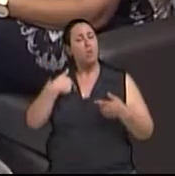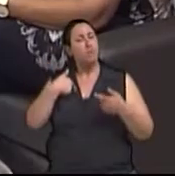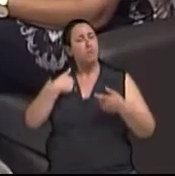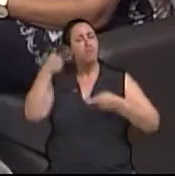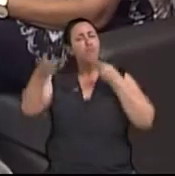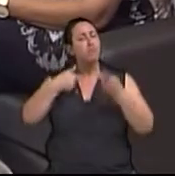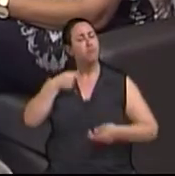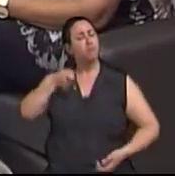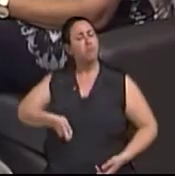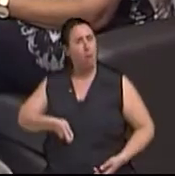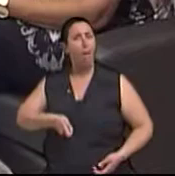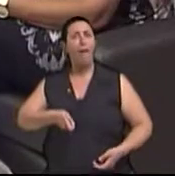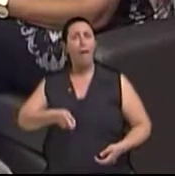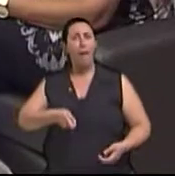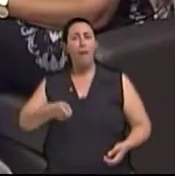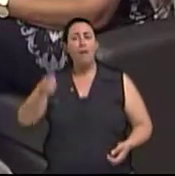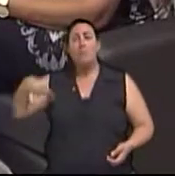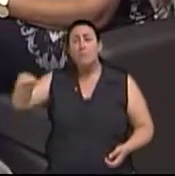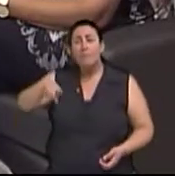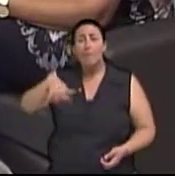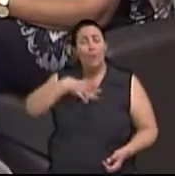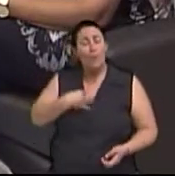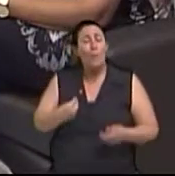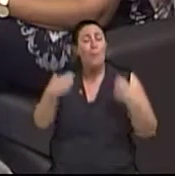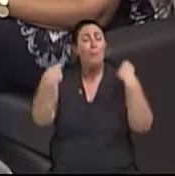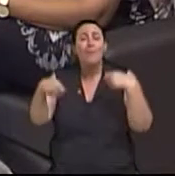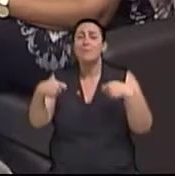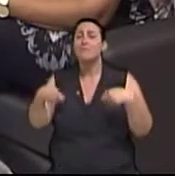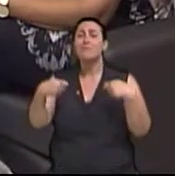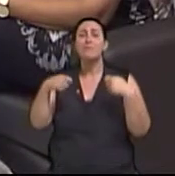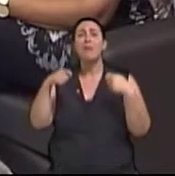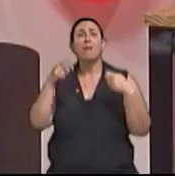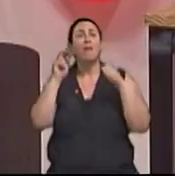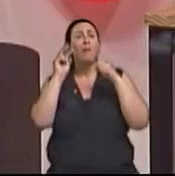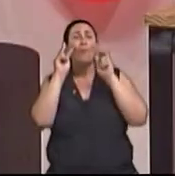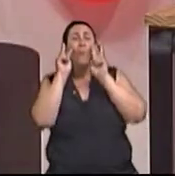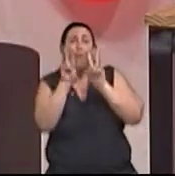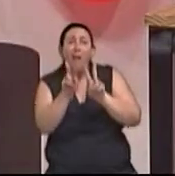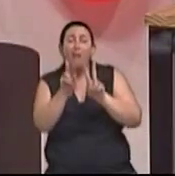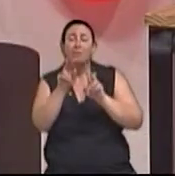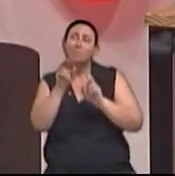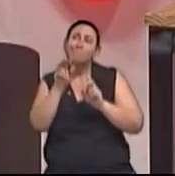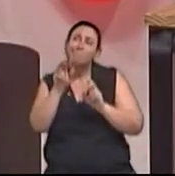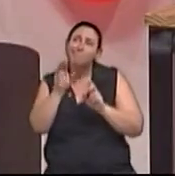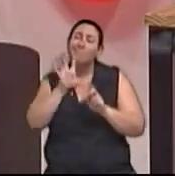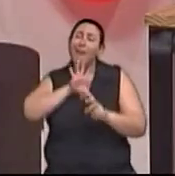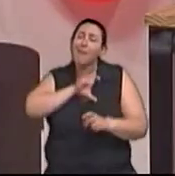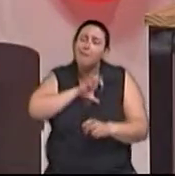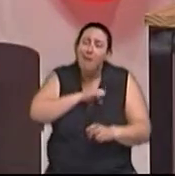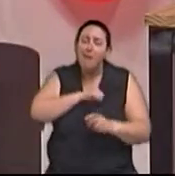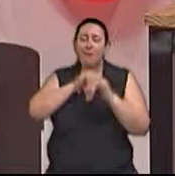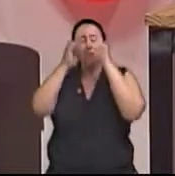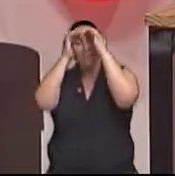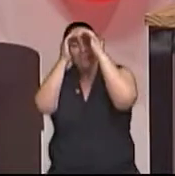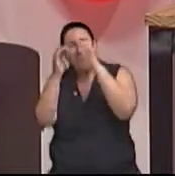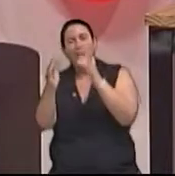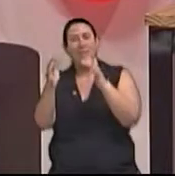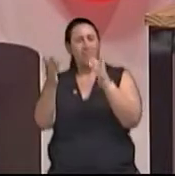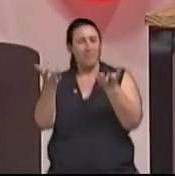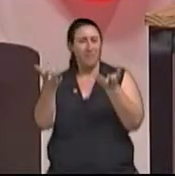né e os filhos tem que aprender assim essa parte de que amar respeitar é ouvir